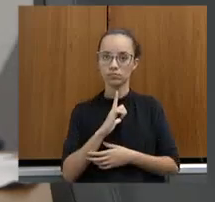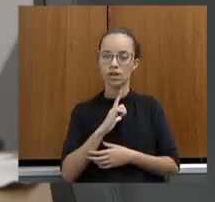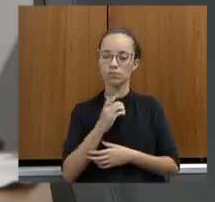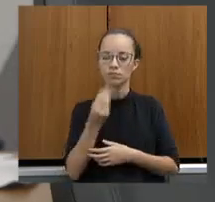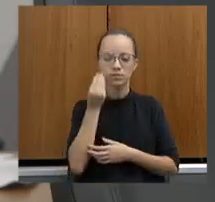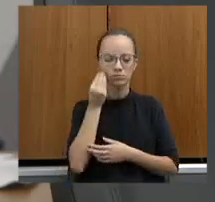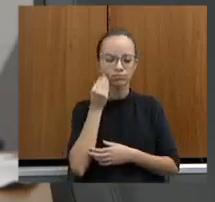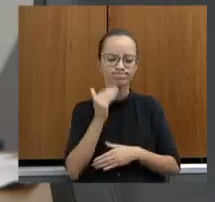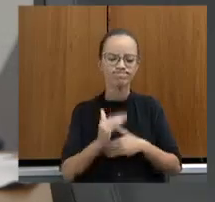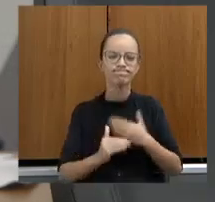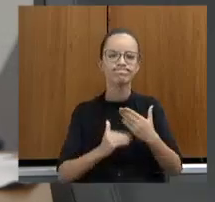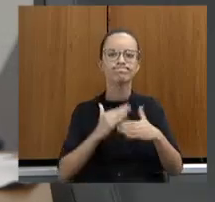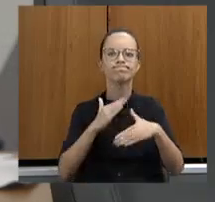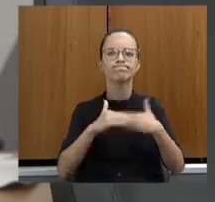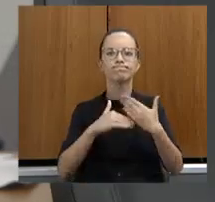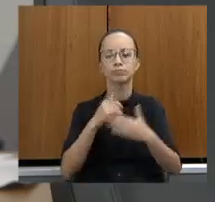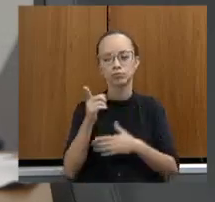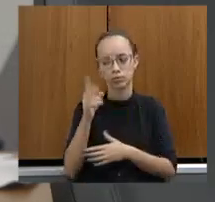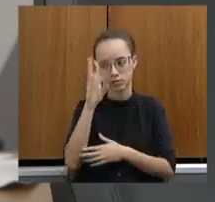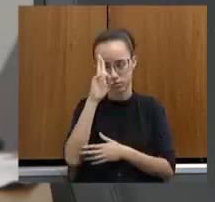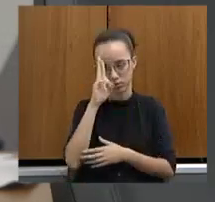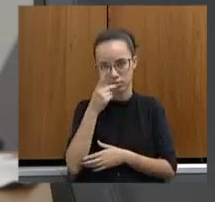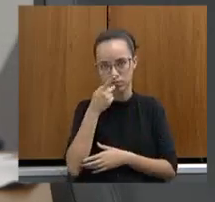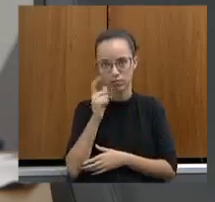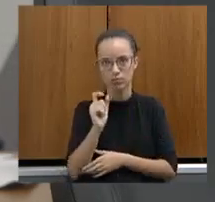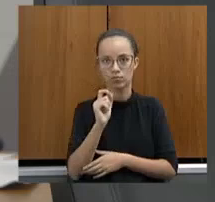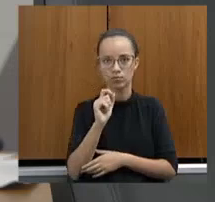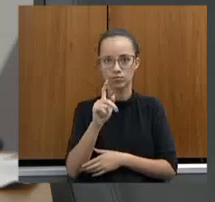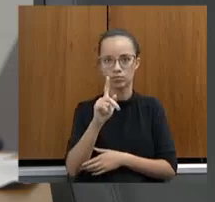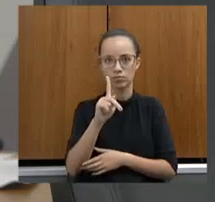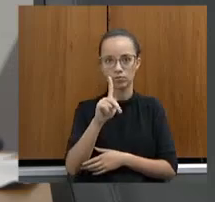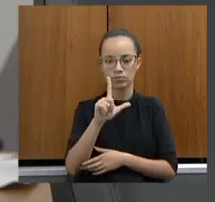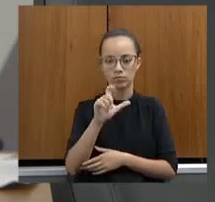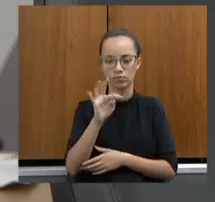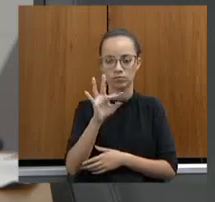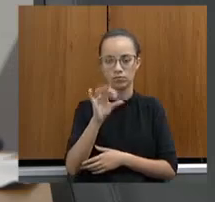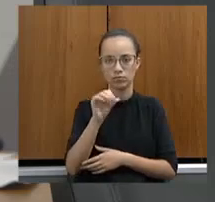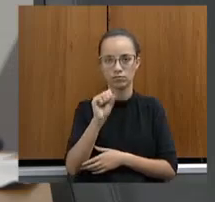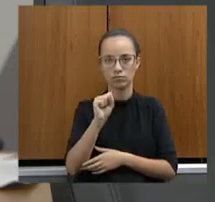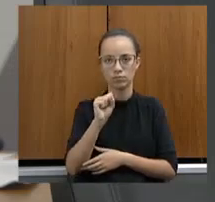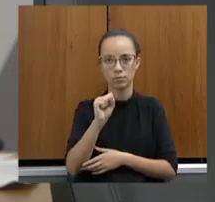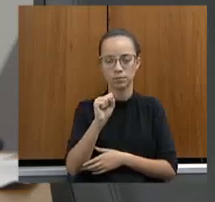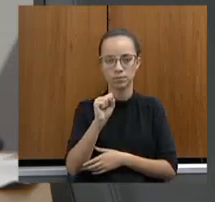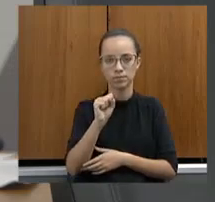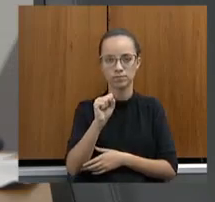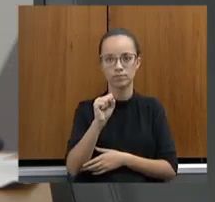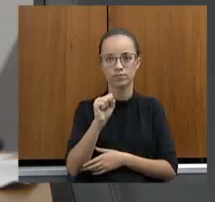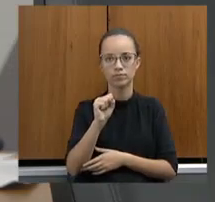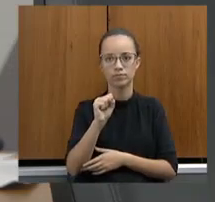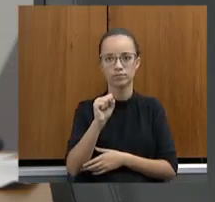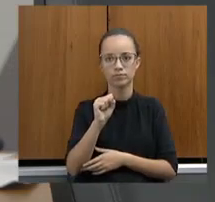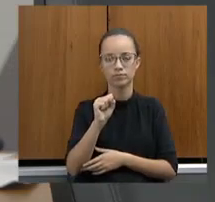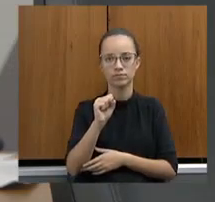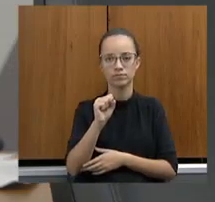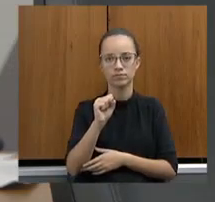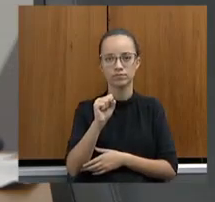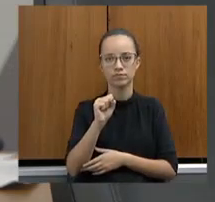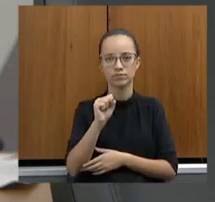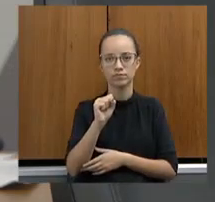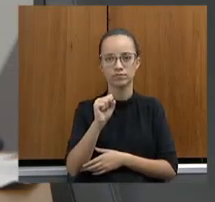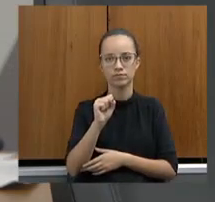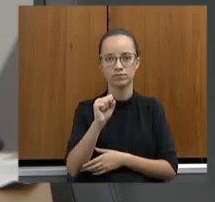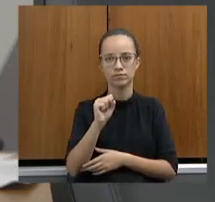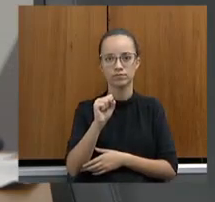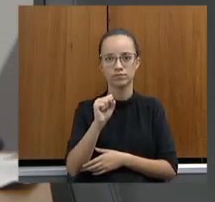evoluir né o senhor citou por exemplo os pleitos feitos por você é de nomeação